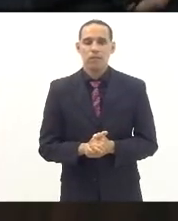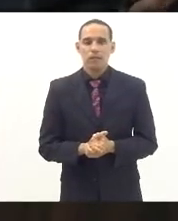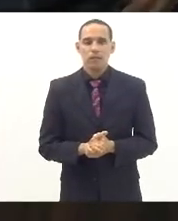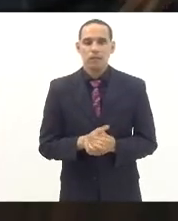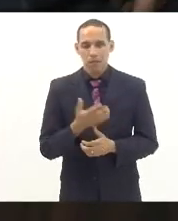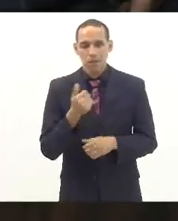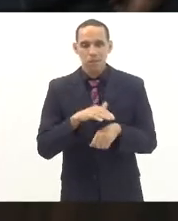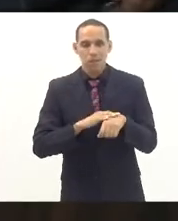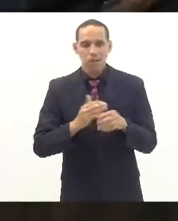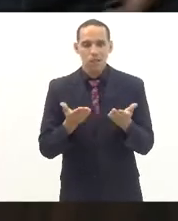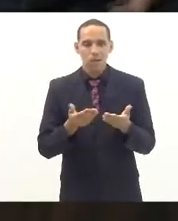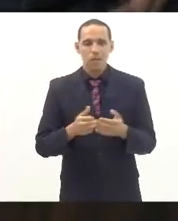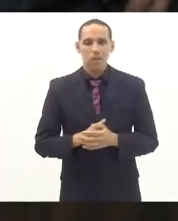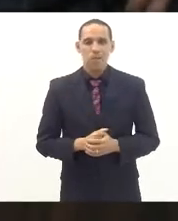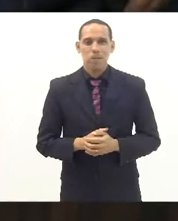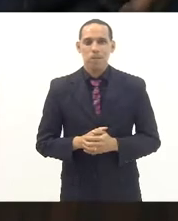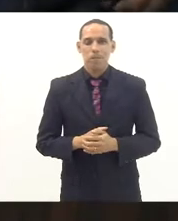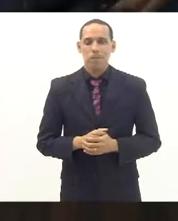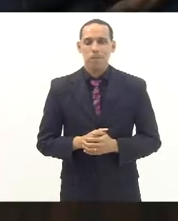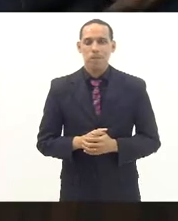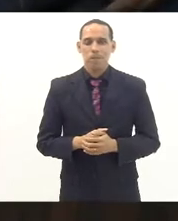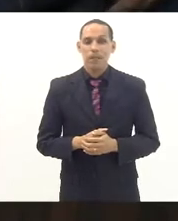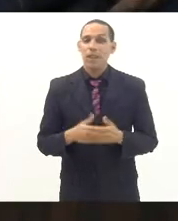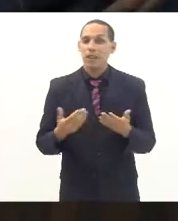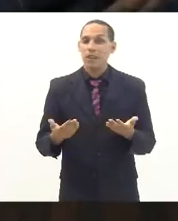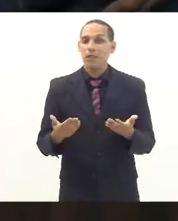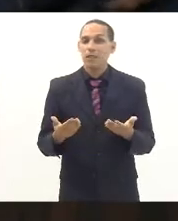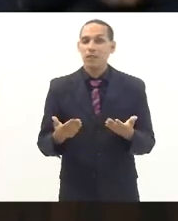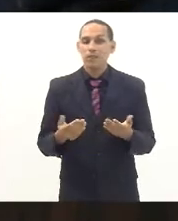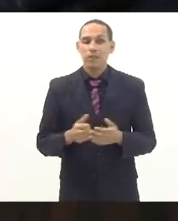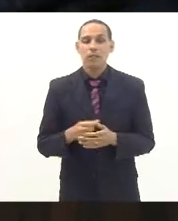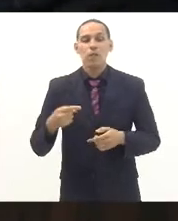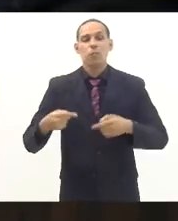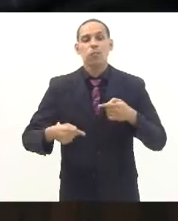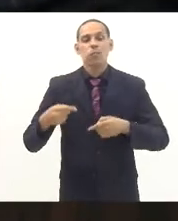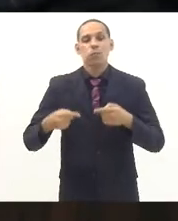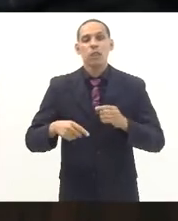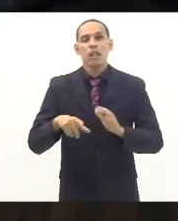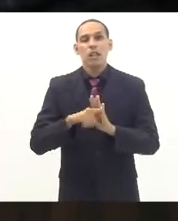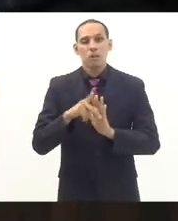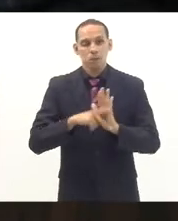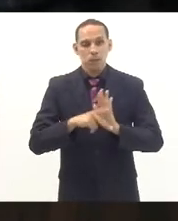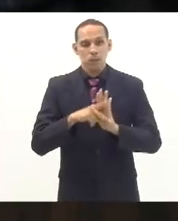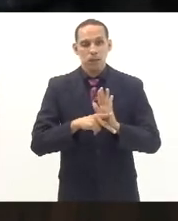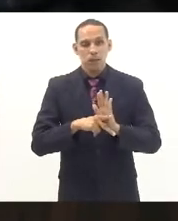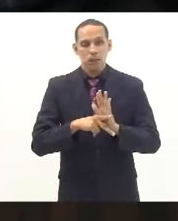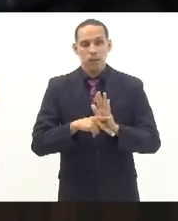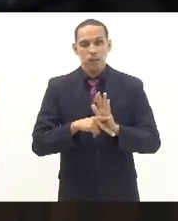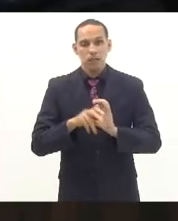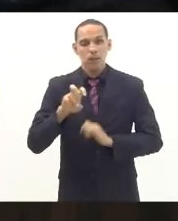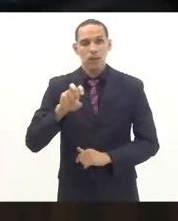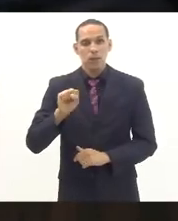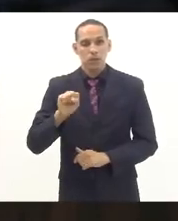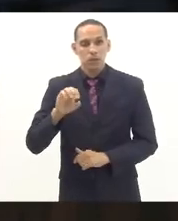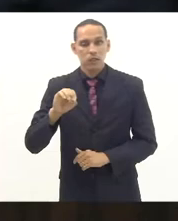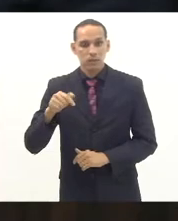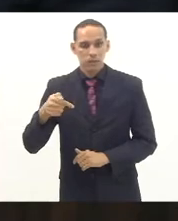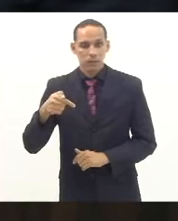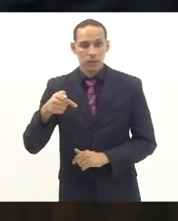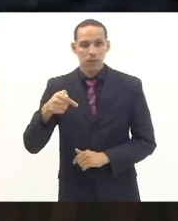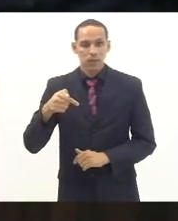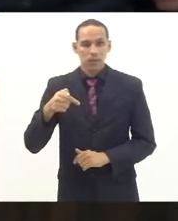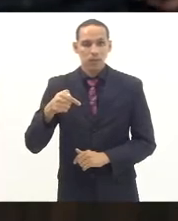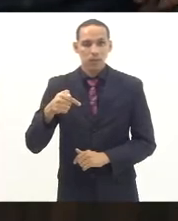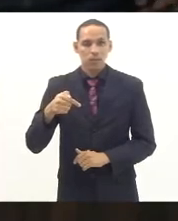eu vou conversar agora bom então estamos discutindo o projeto de lei 5807